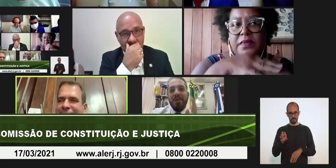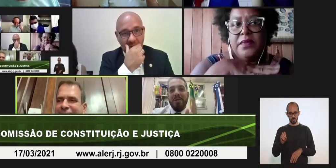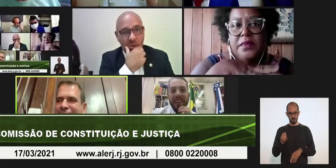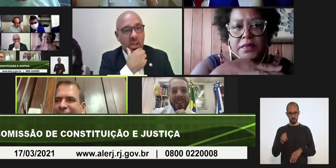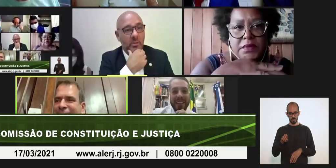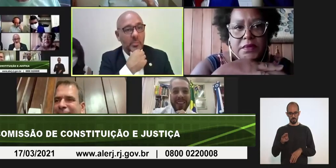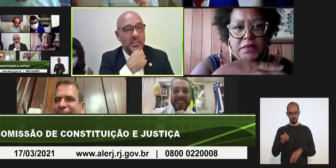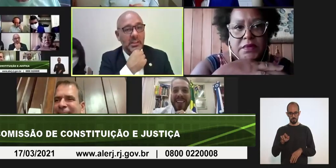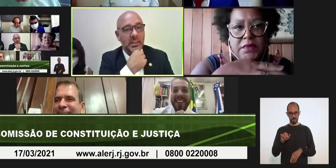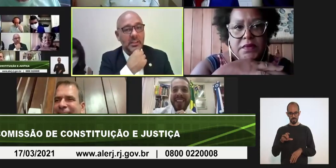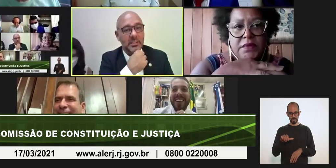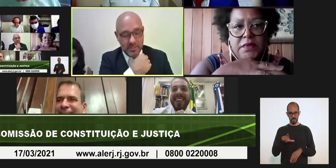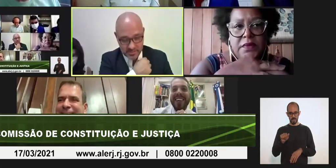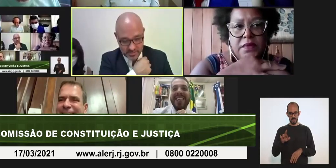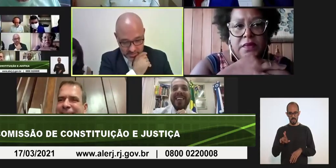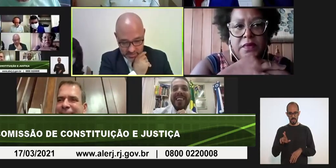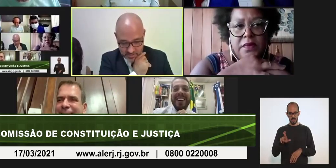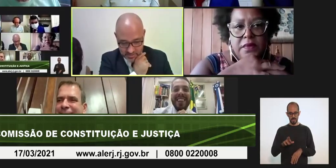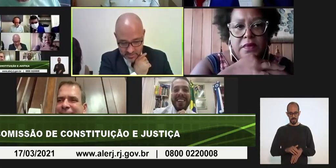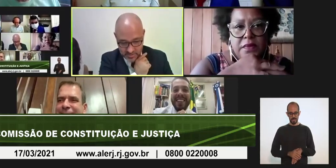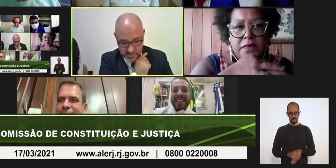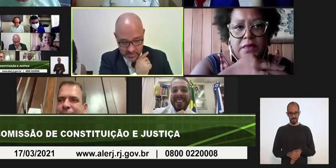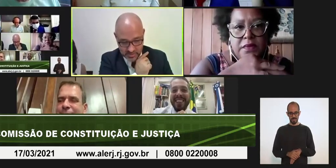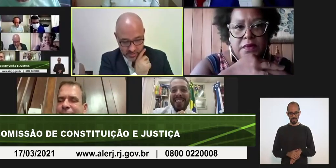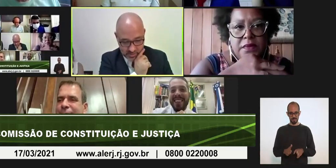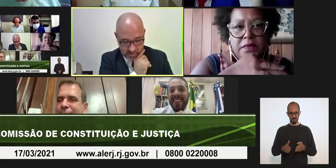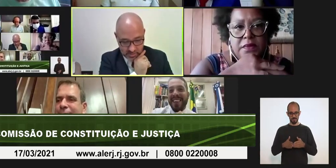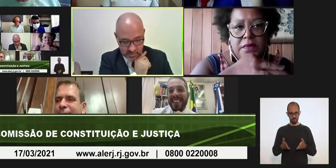Como? Amolece o coração, Rodrigo.